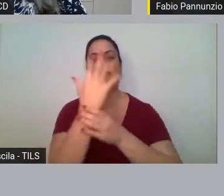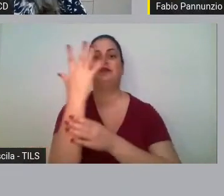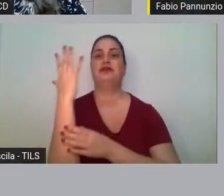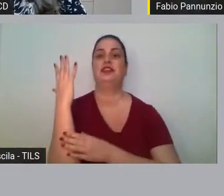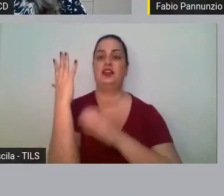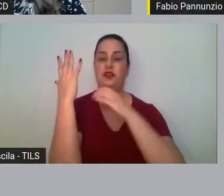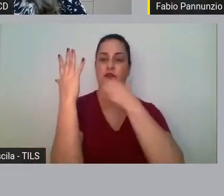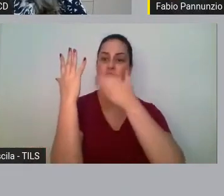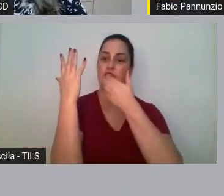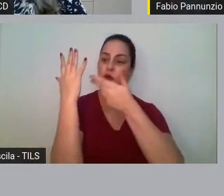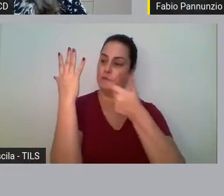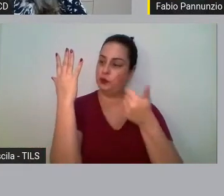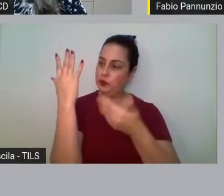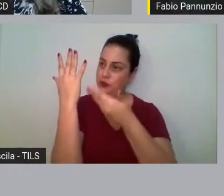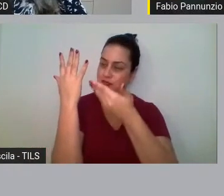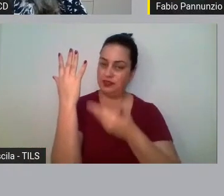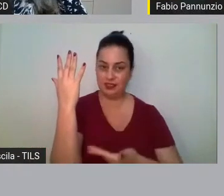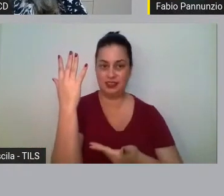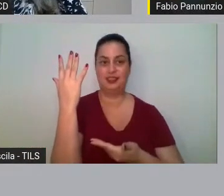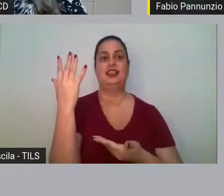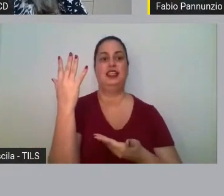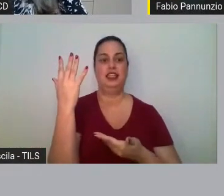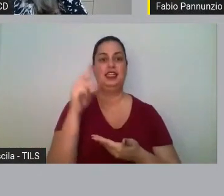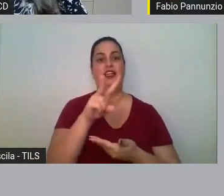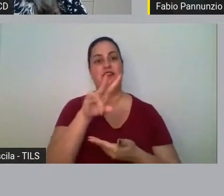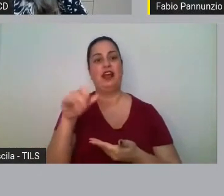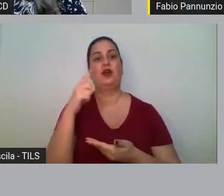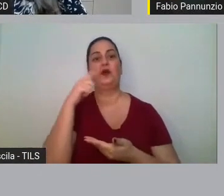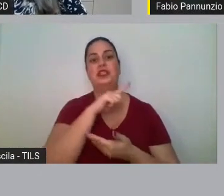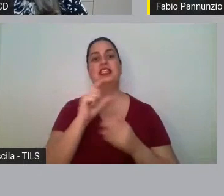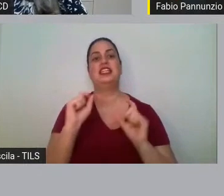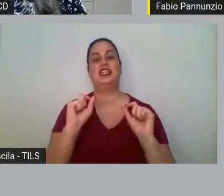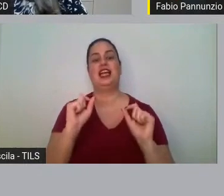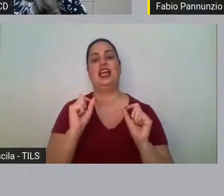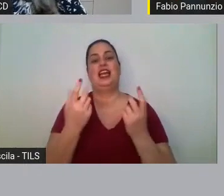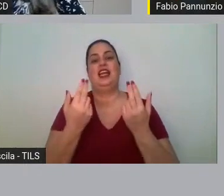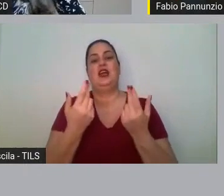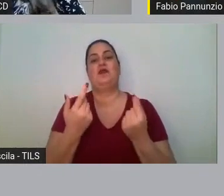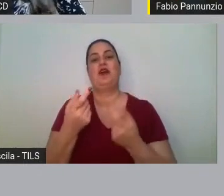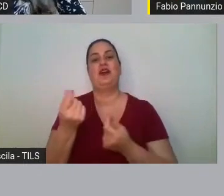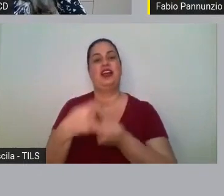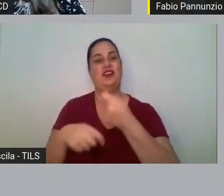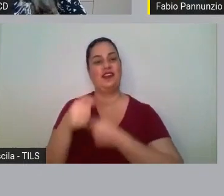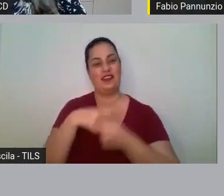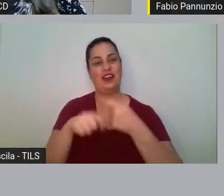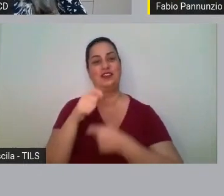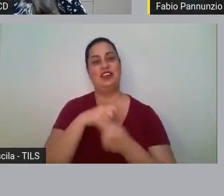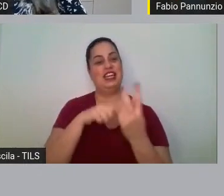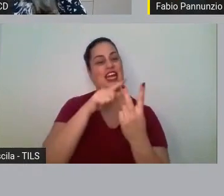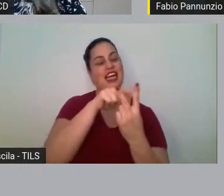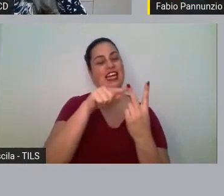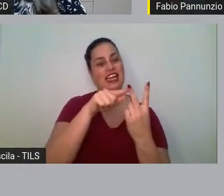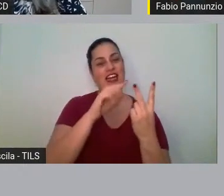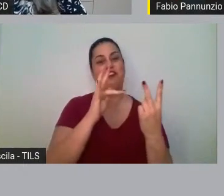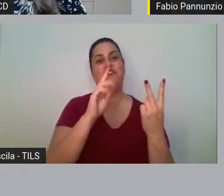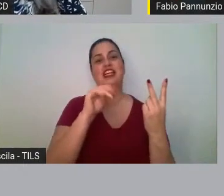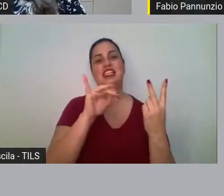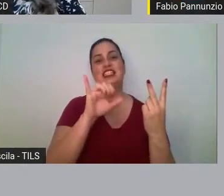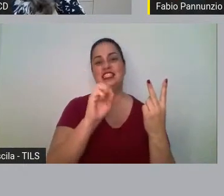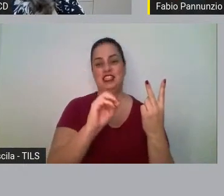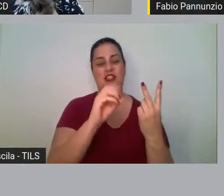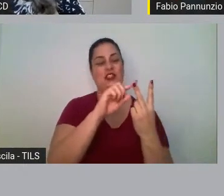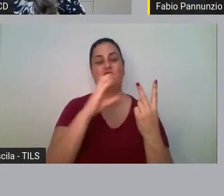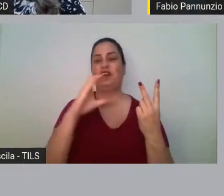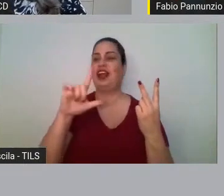muito bom. Aí vem a economia de Francisco e Clara, né, Eduardo? Aí é quando as sementes brotarem, estaremos aí